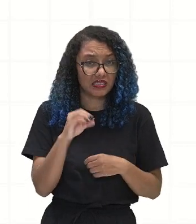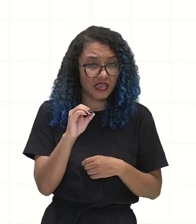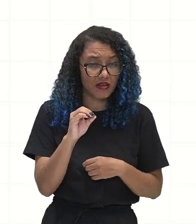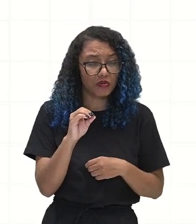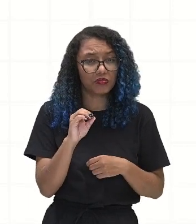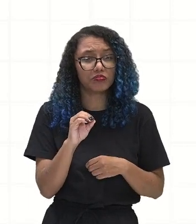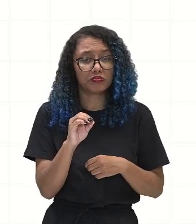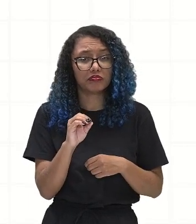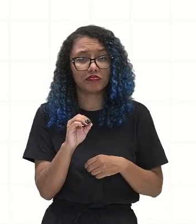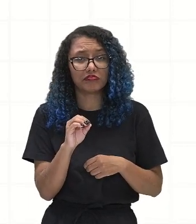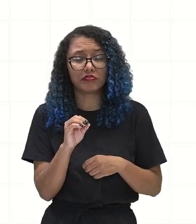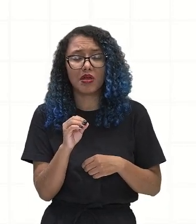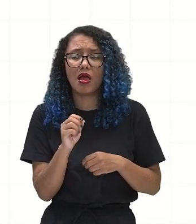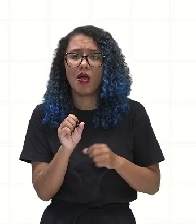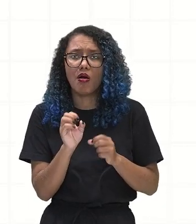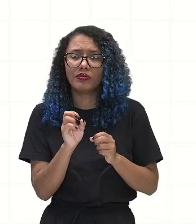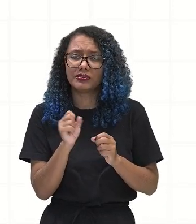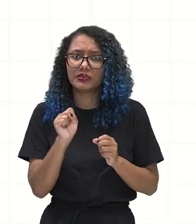10 centésimos, né?